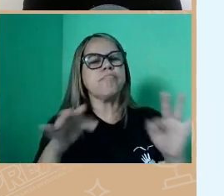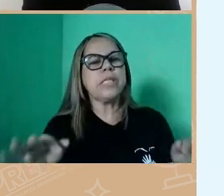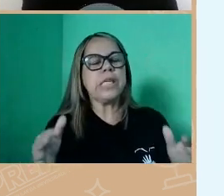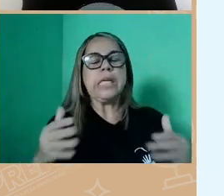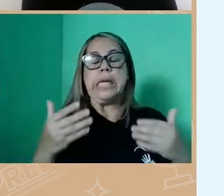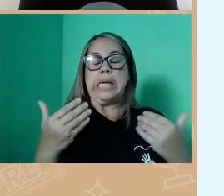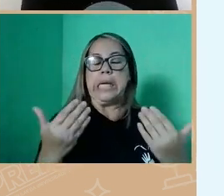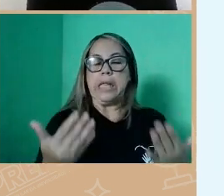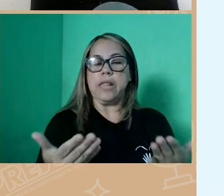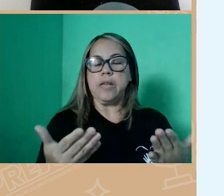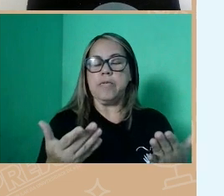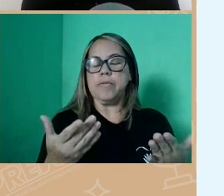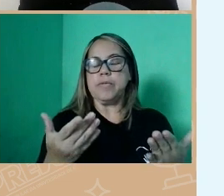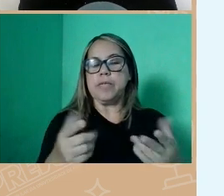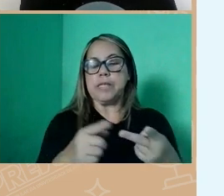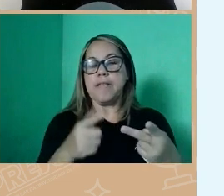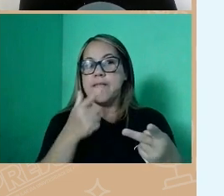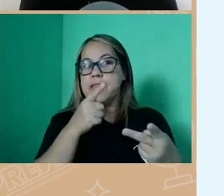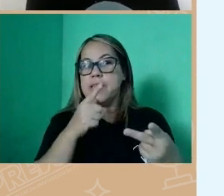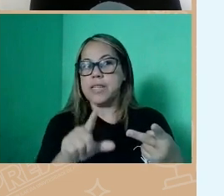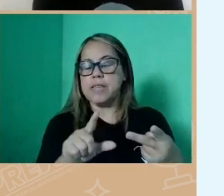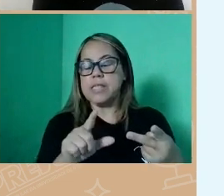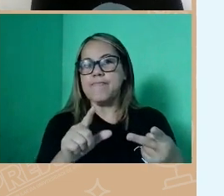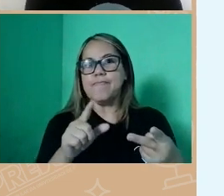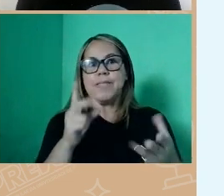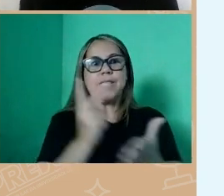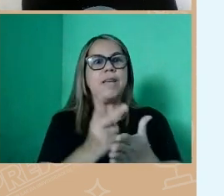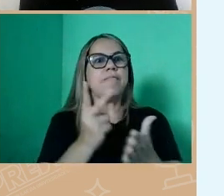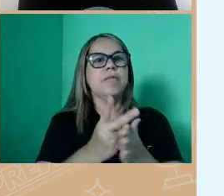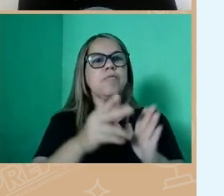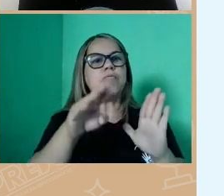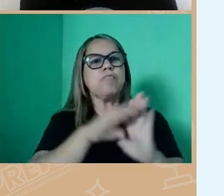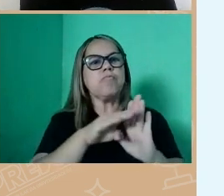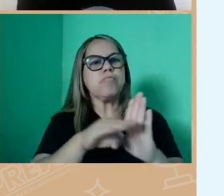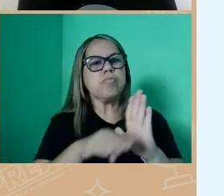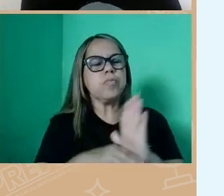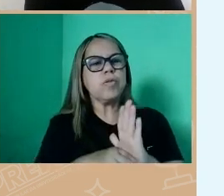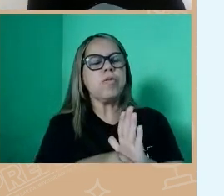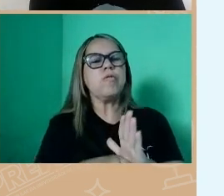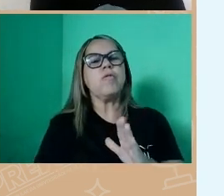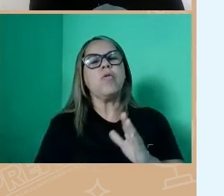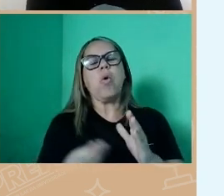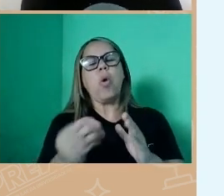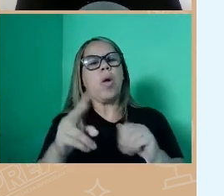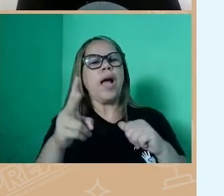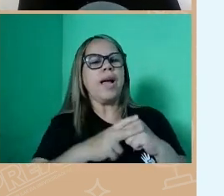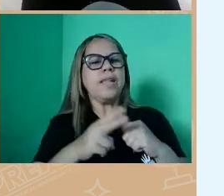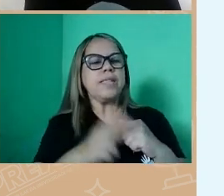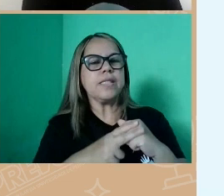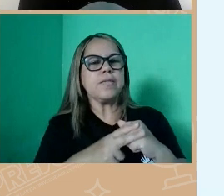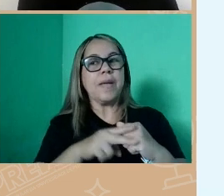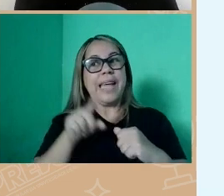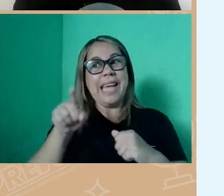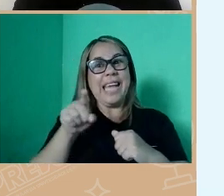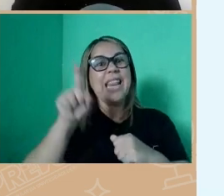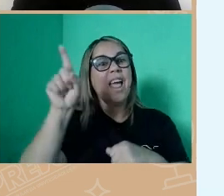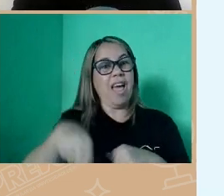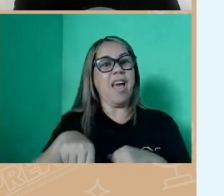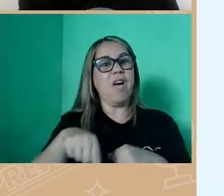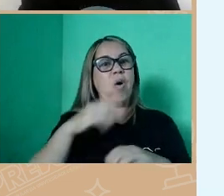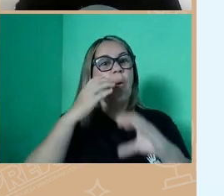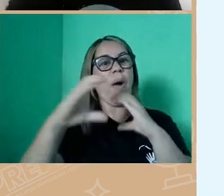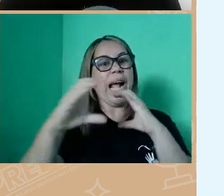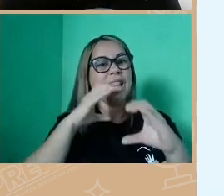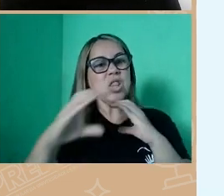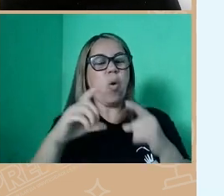ele garante que sempre que eu vou fazer uma lista, aí eu vou usar o artigo no primeiro item, tipo, ele é um cantor, um